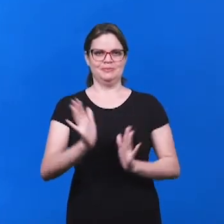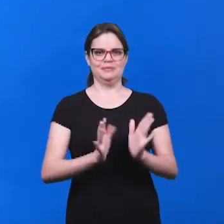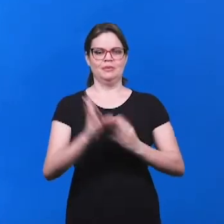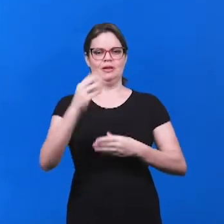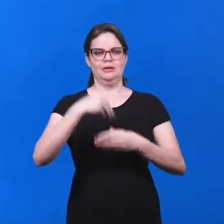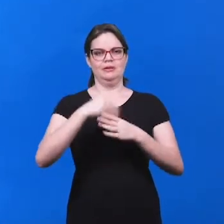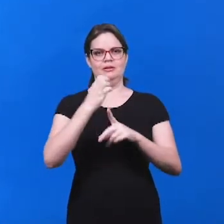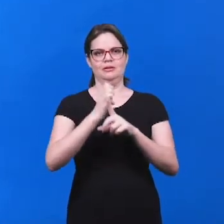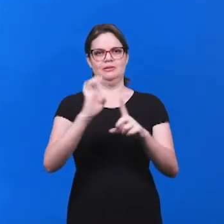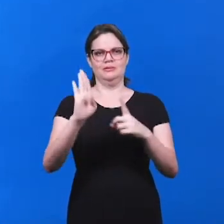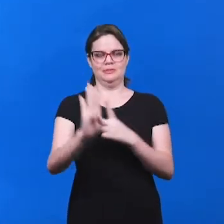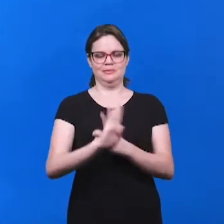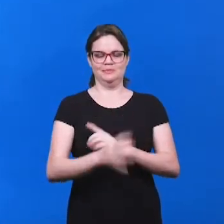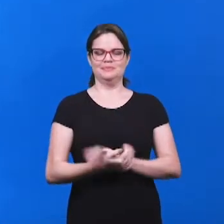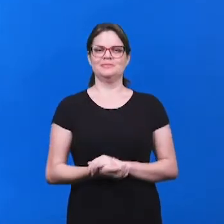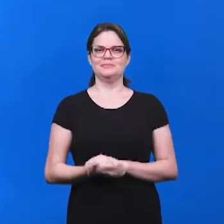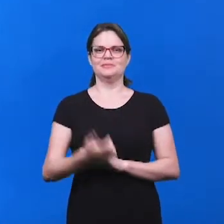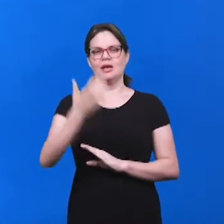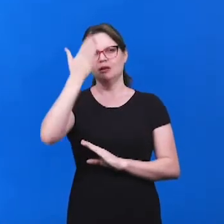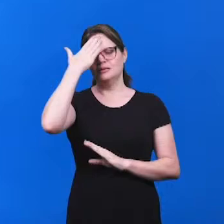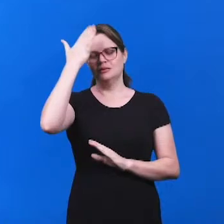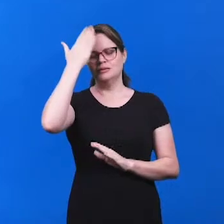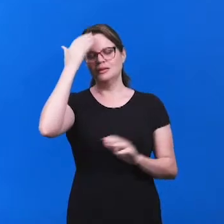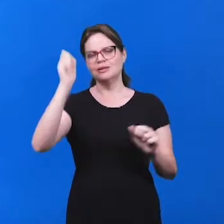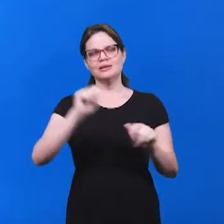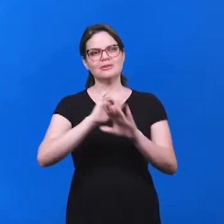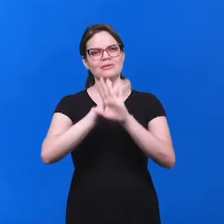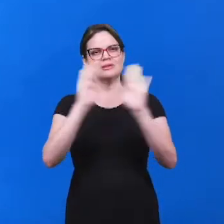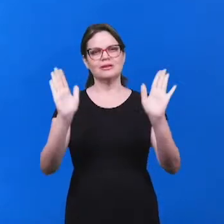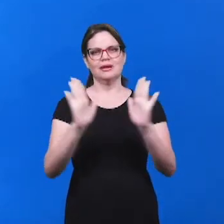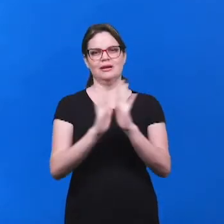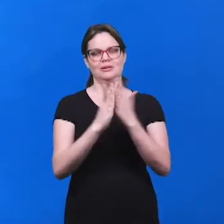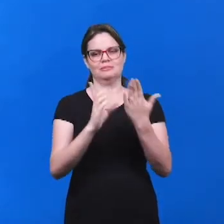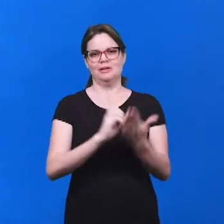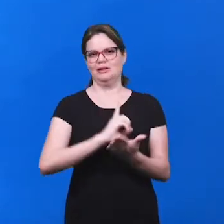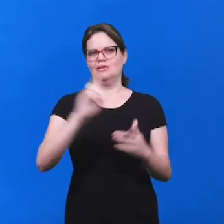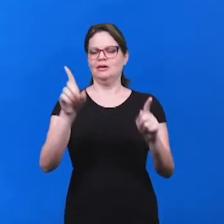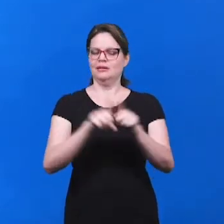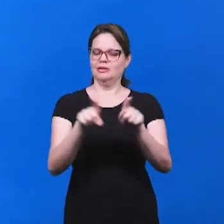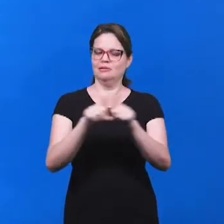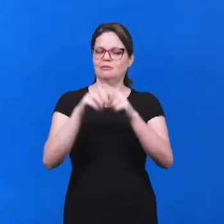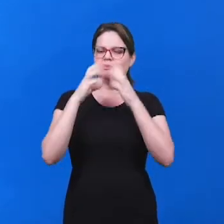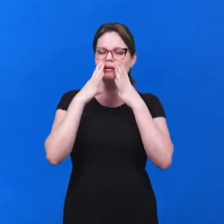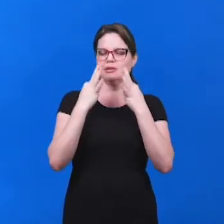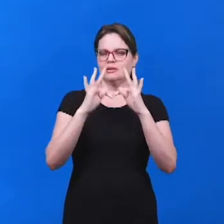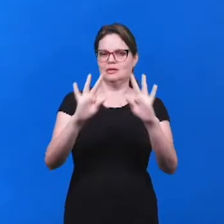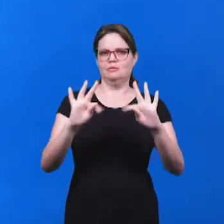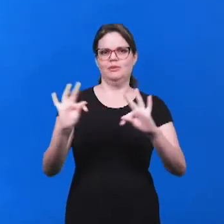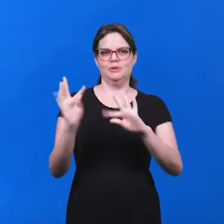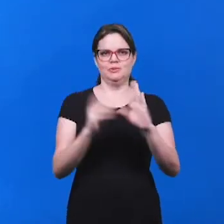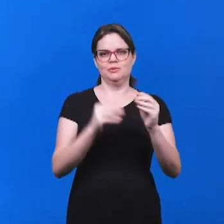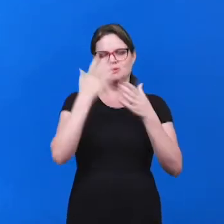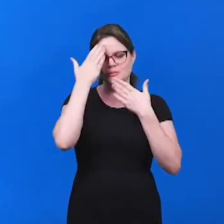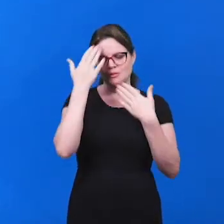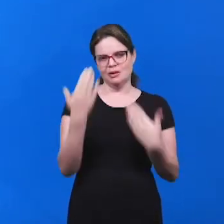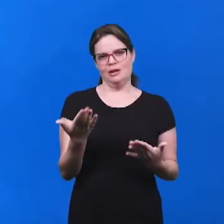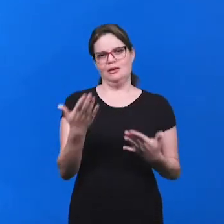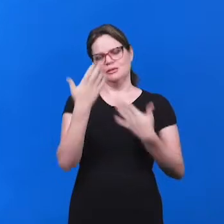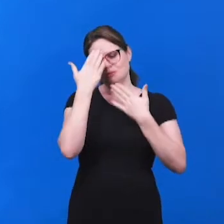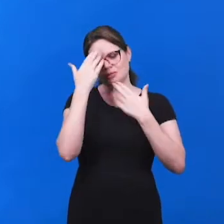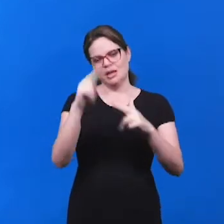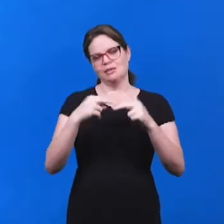na escola bíblica dominical, entendendo a palavra de Deus e testemunhando a palavra de Deus. Muito obrigado